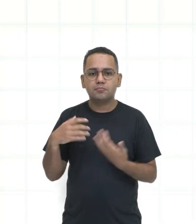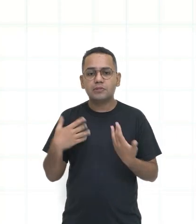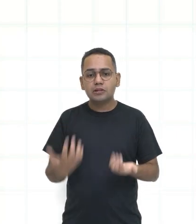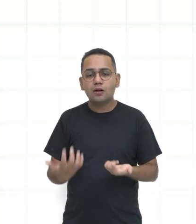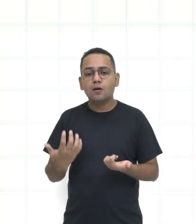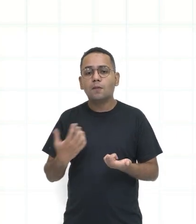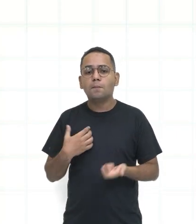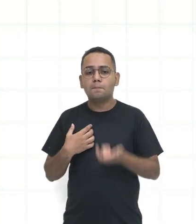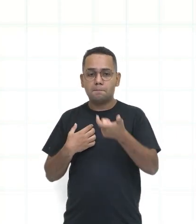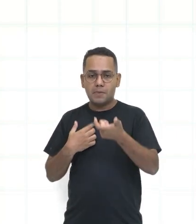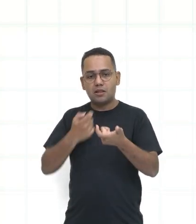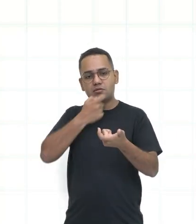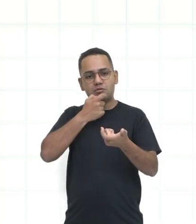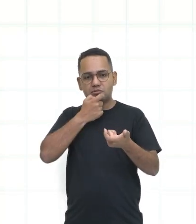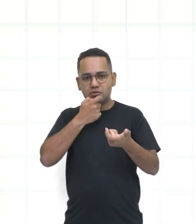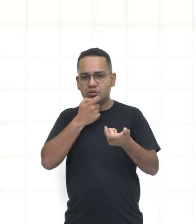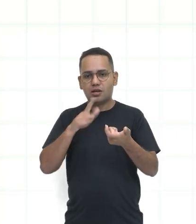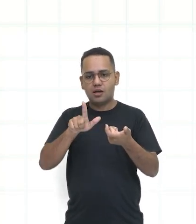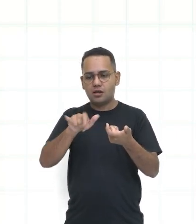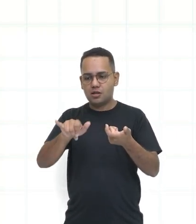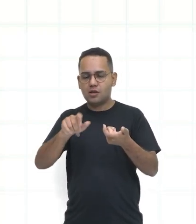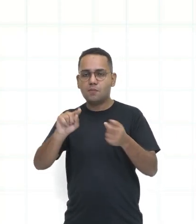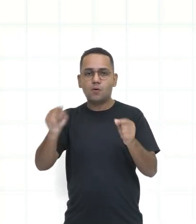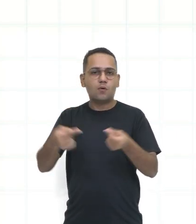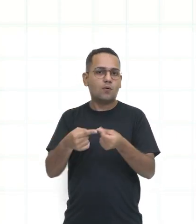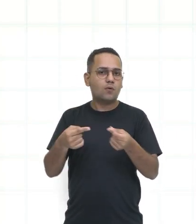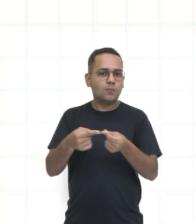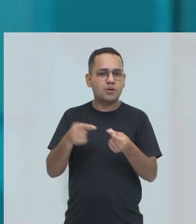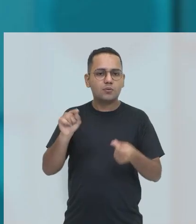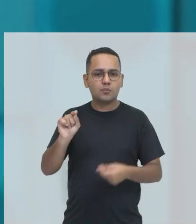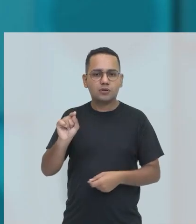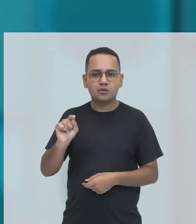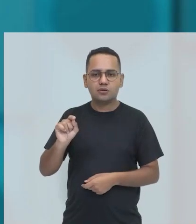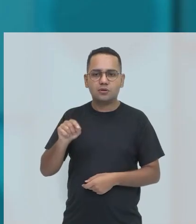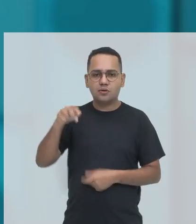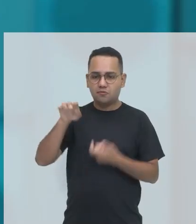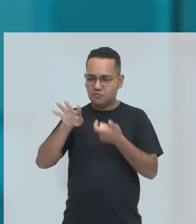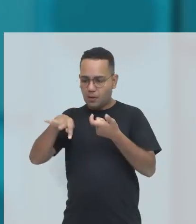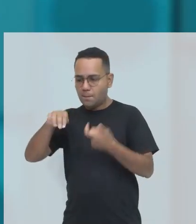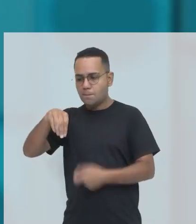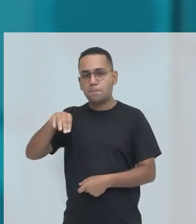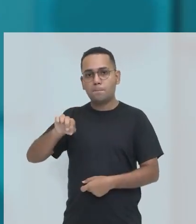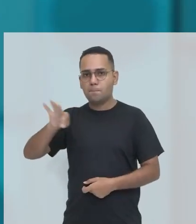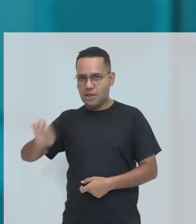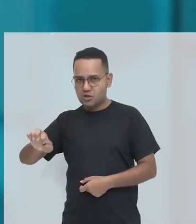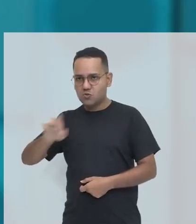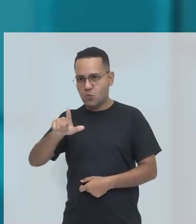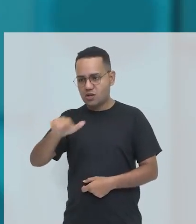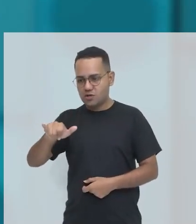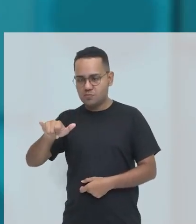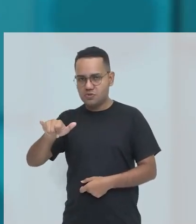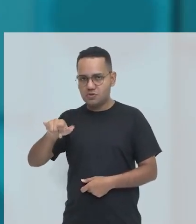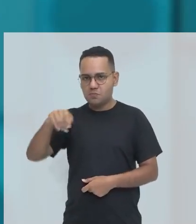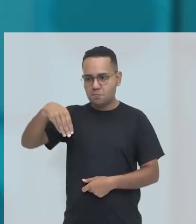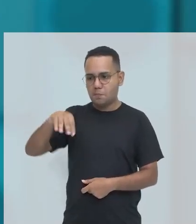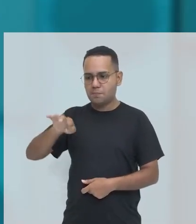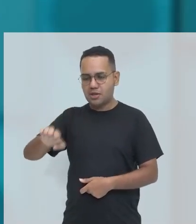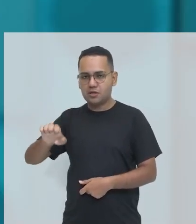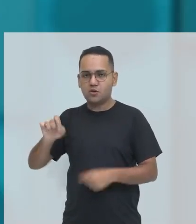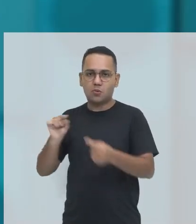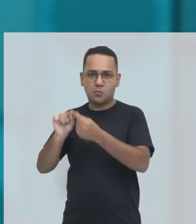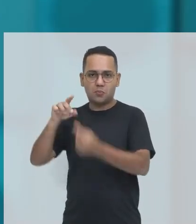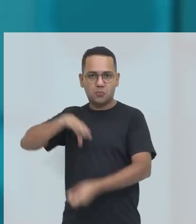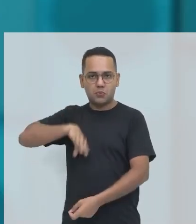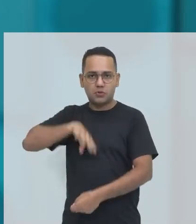com terminação em LY, muito provavelmente vão passar uma ideia de mente, né? A tradução mente para a língua